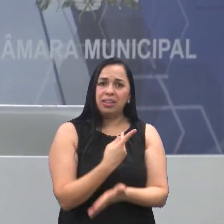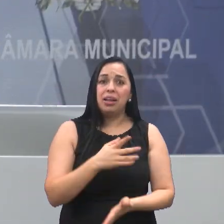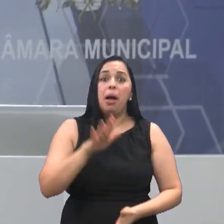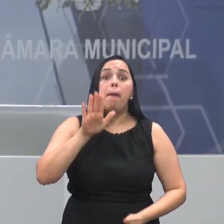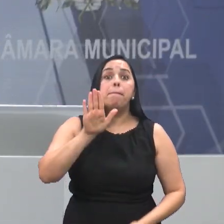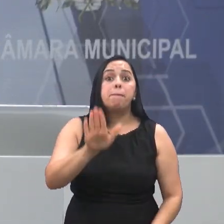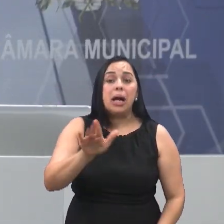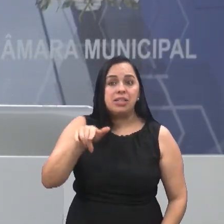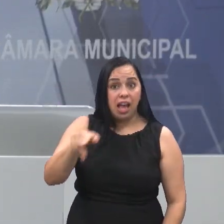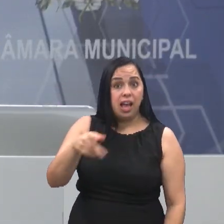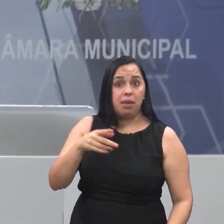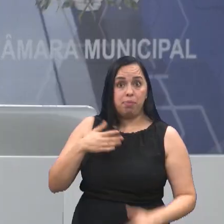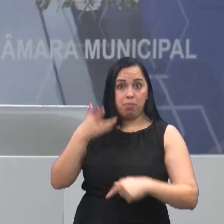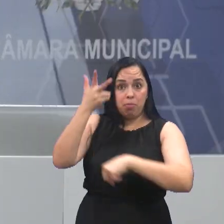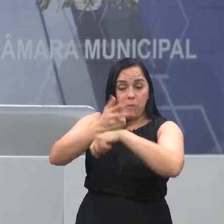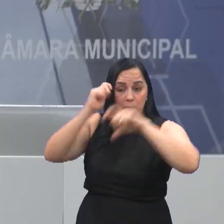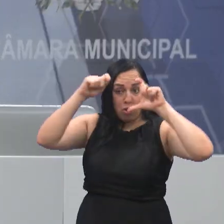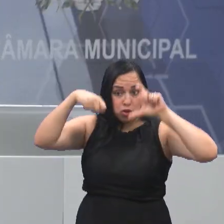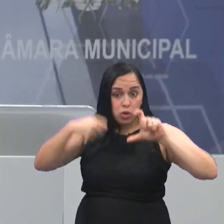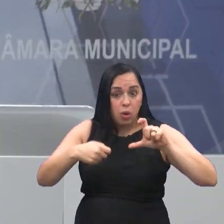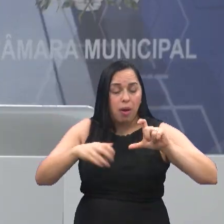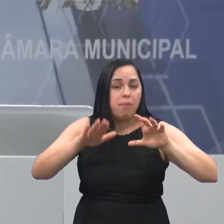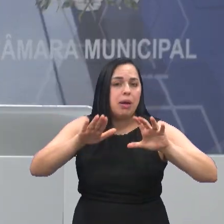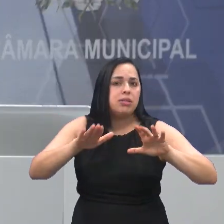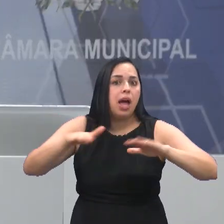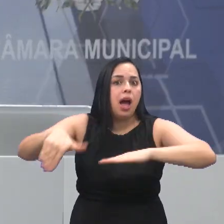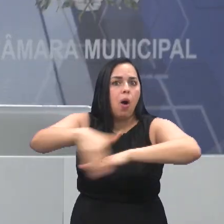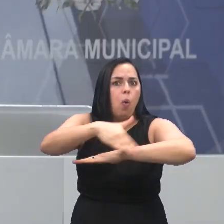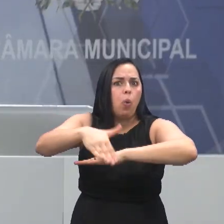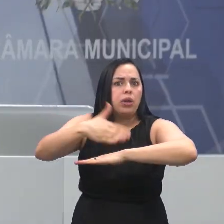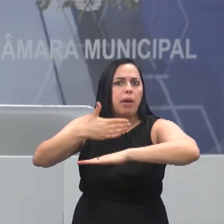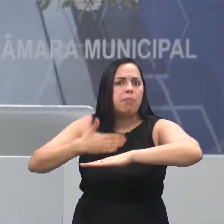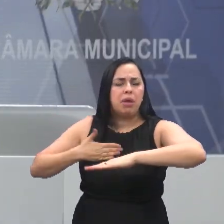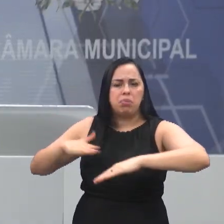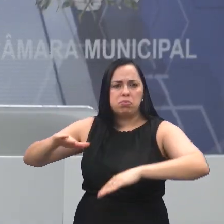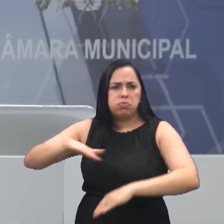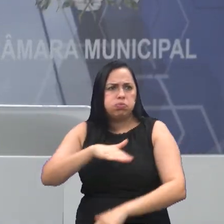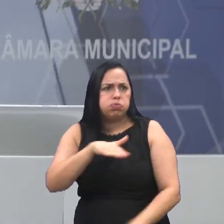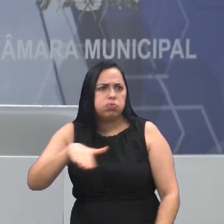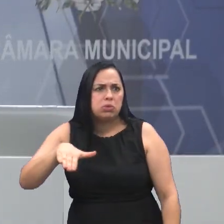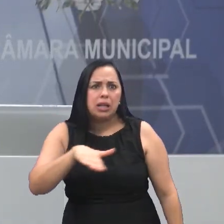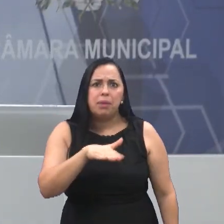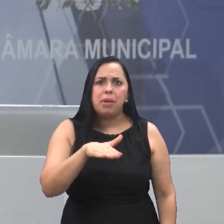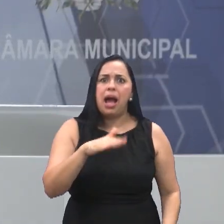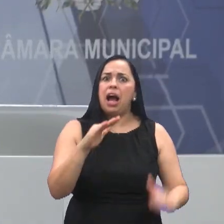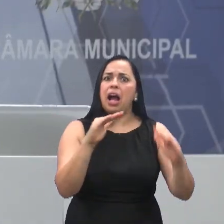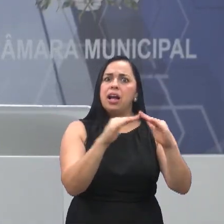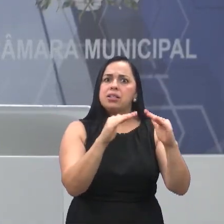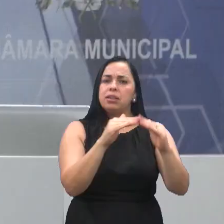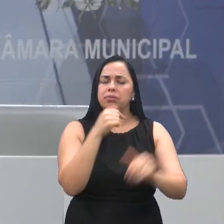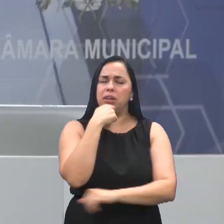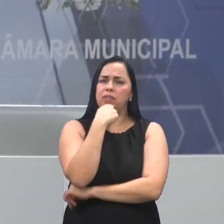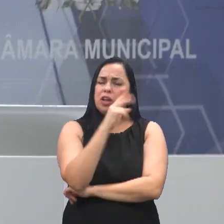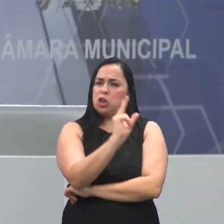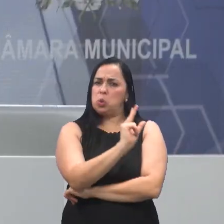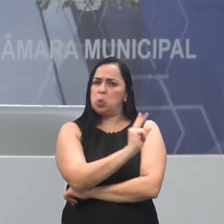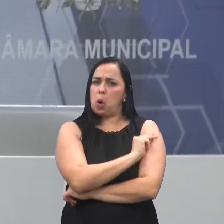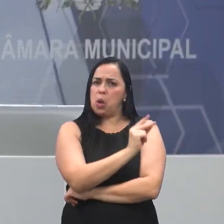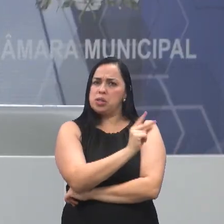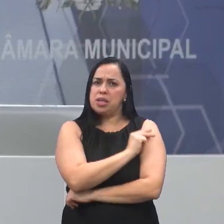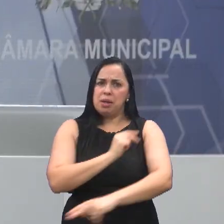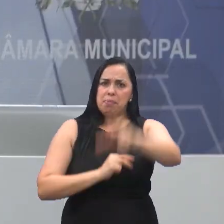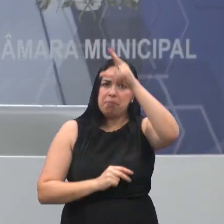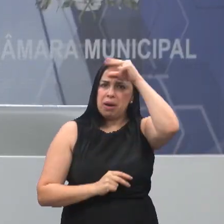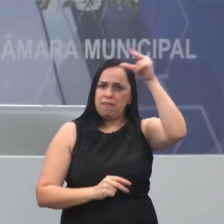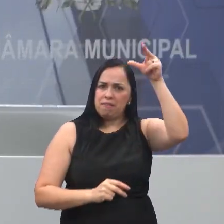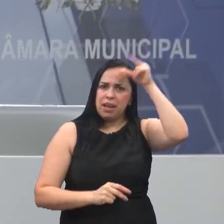rua que eu passo todos os dias para ir para a minha casa. E eu fui numa raiva do prefeito. Eu falei, caramba, esse prefeito é um filho de uma égua. Eu vou lá para ver isso